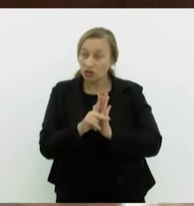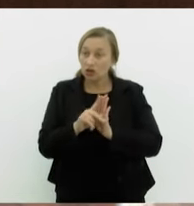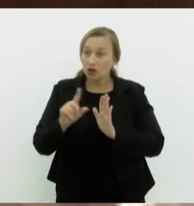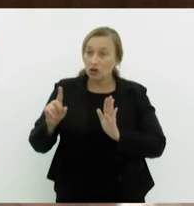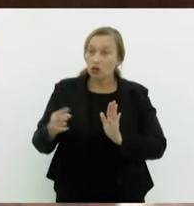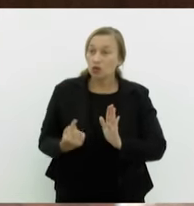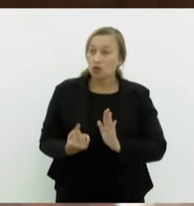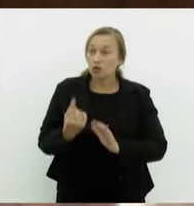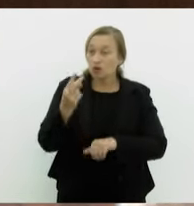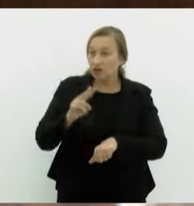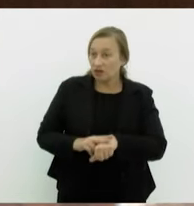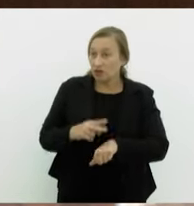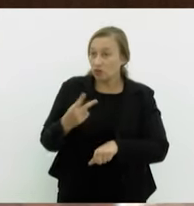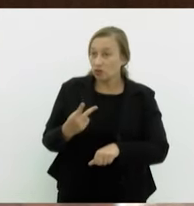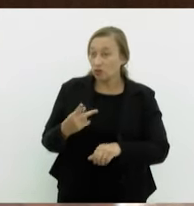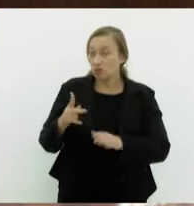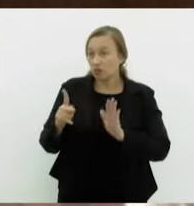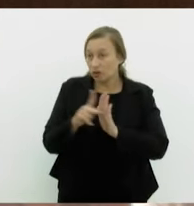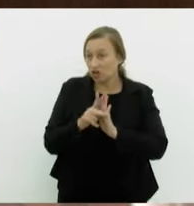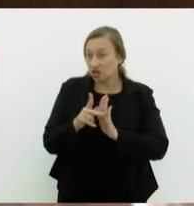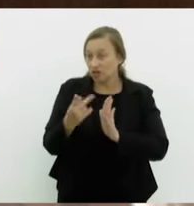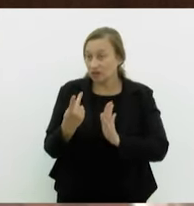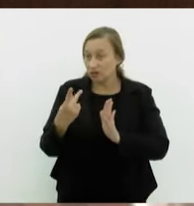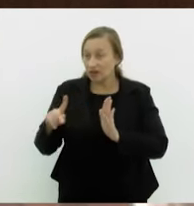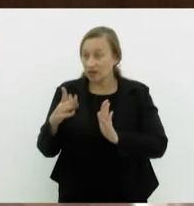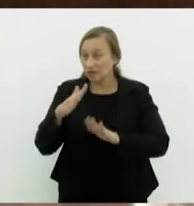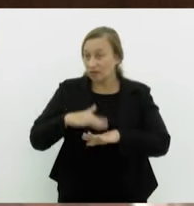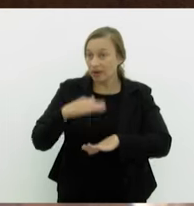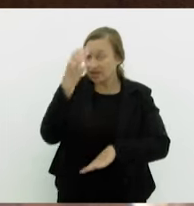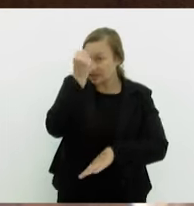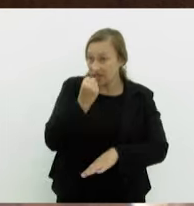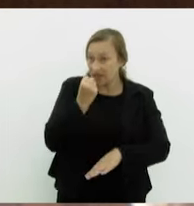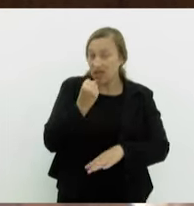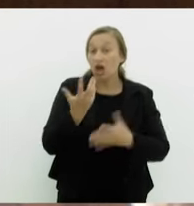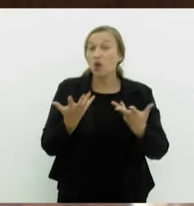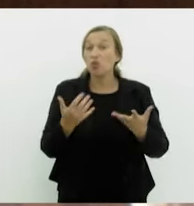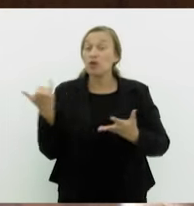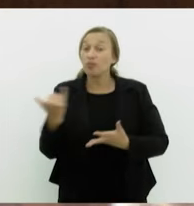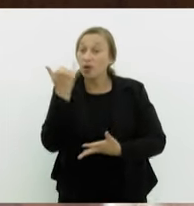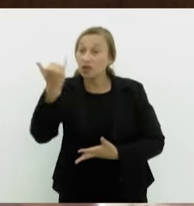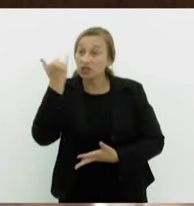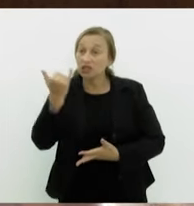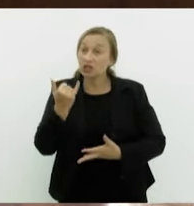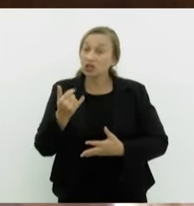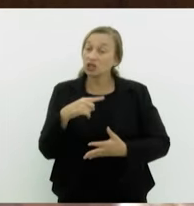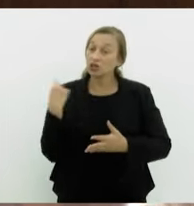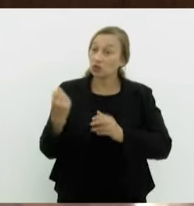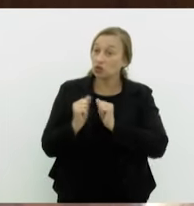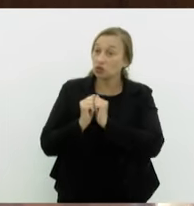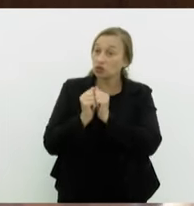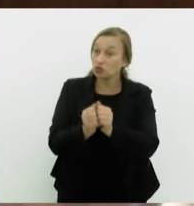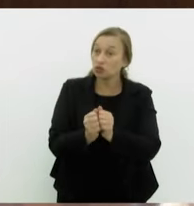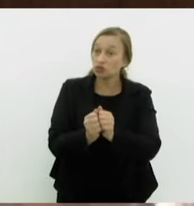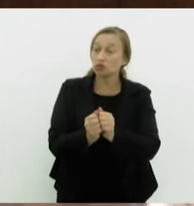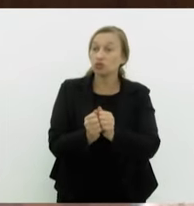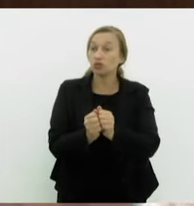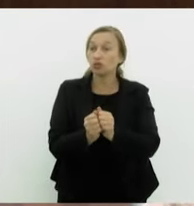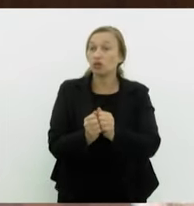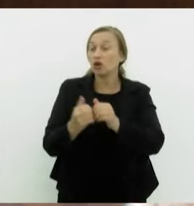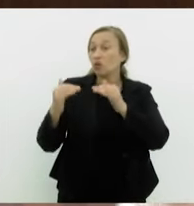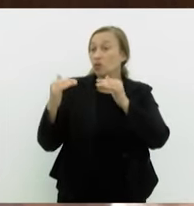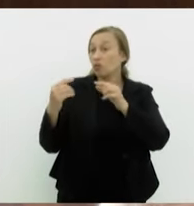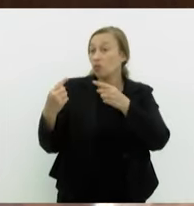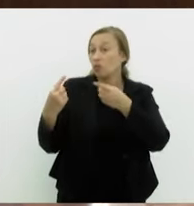projeto dela tramitou com maior celeridade. O importante é que a gente possa estabelecer aqui isso que é